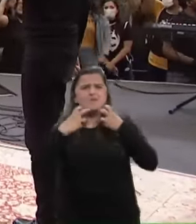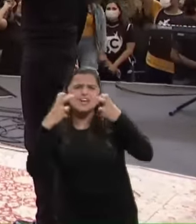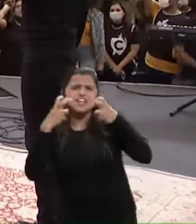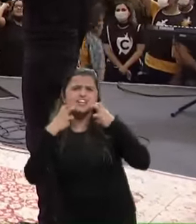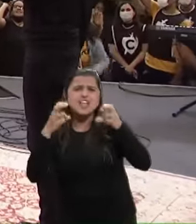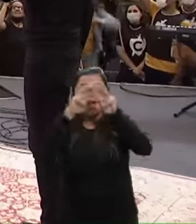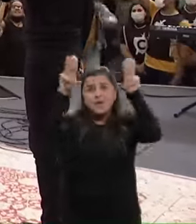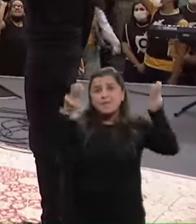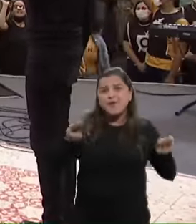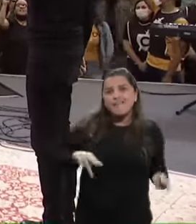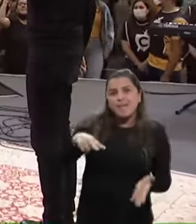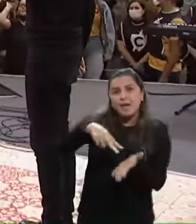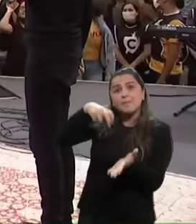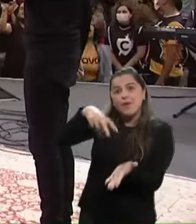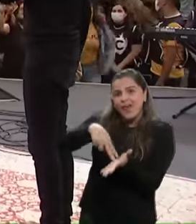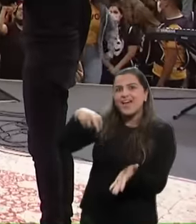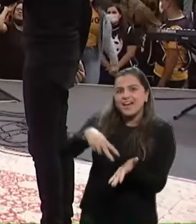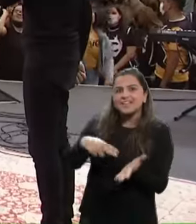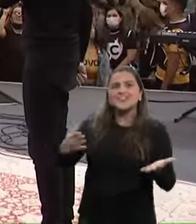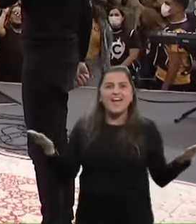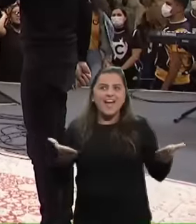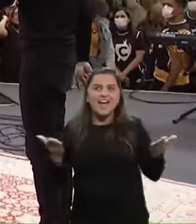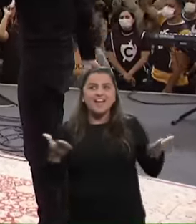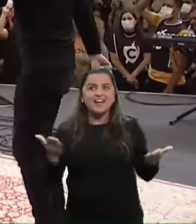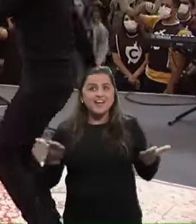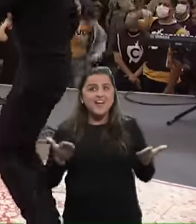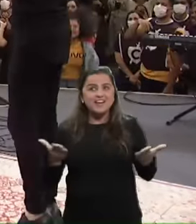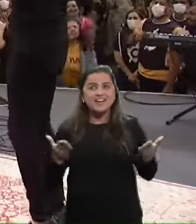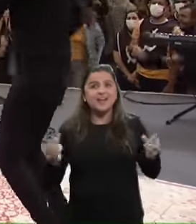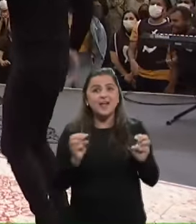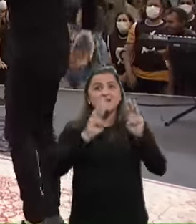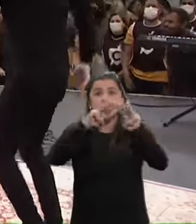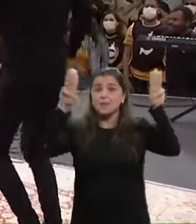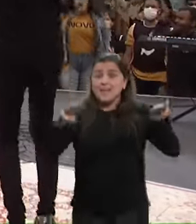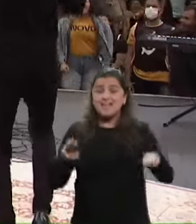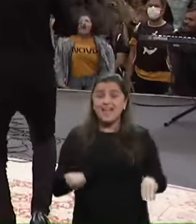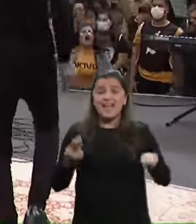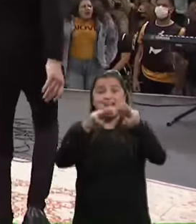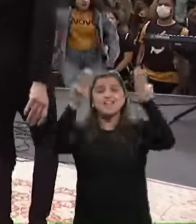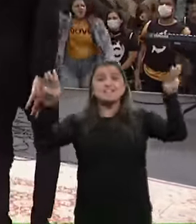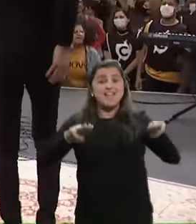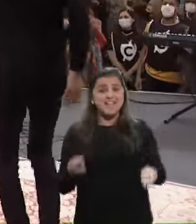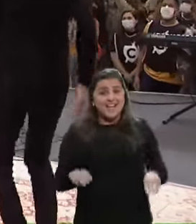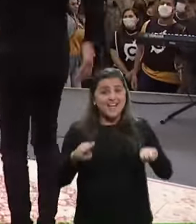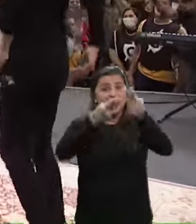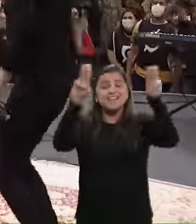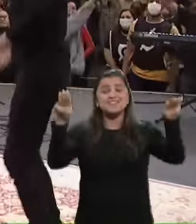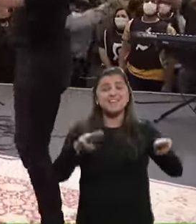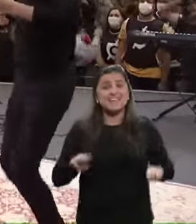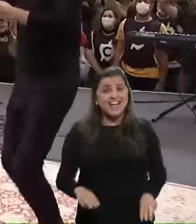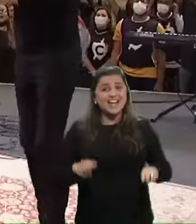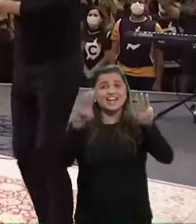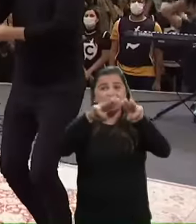pulando. Se prepara agora. Maná, maná.